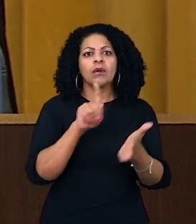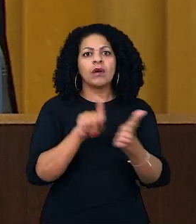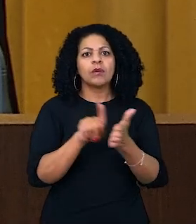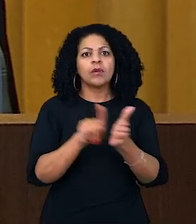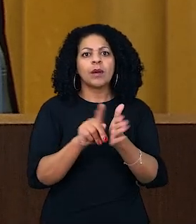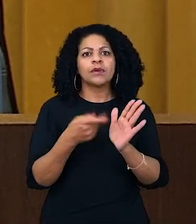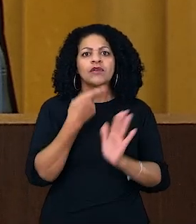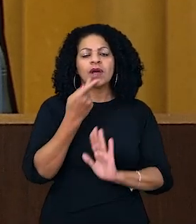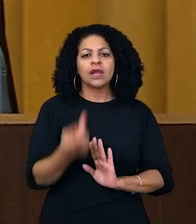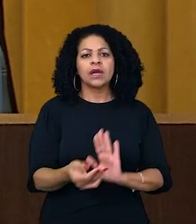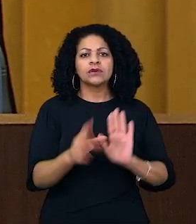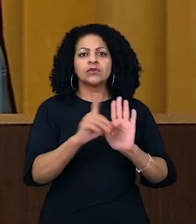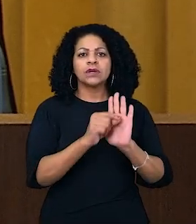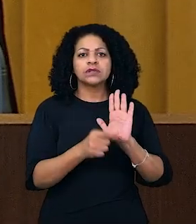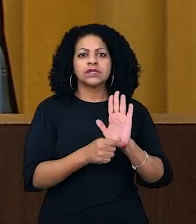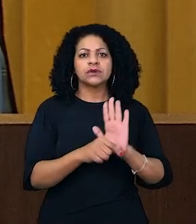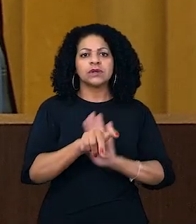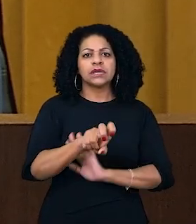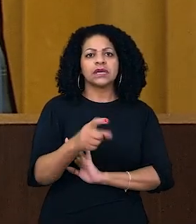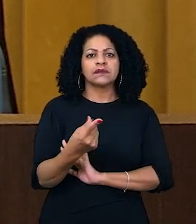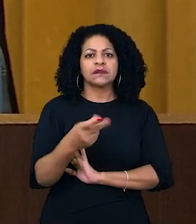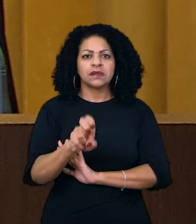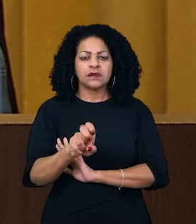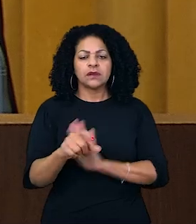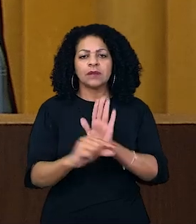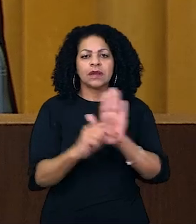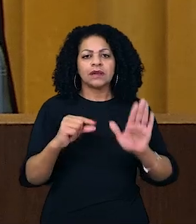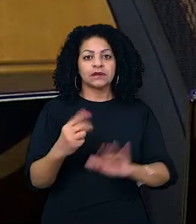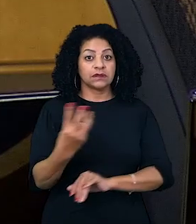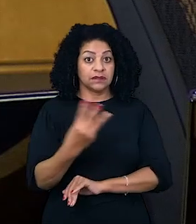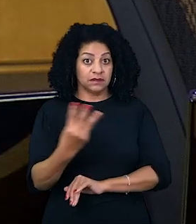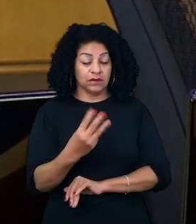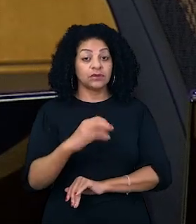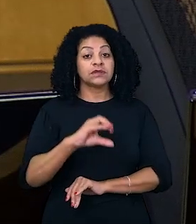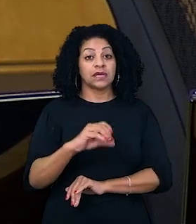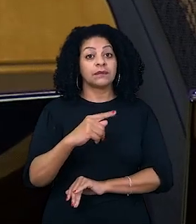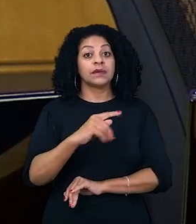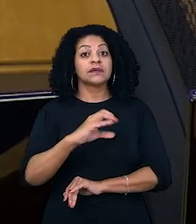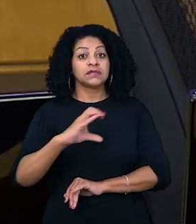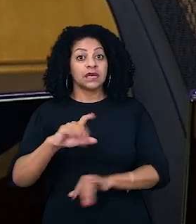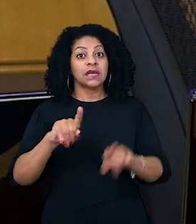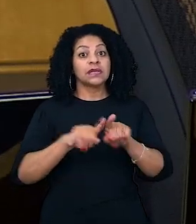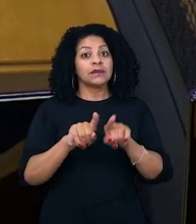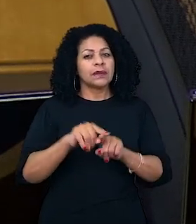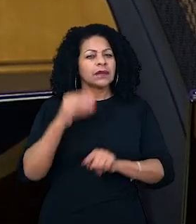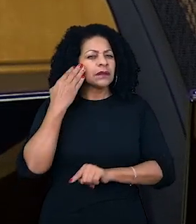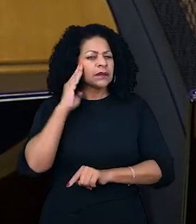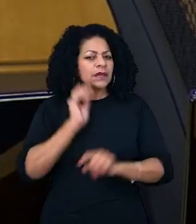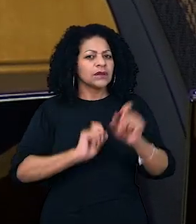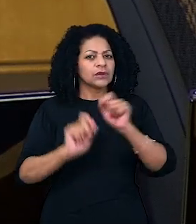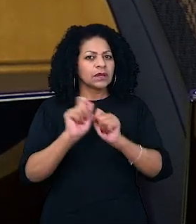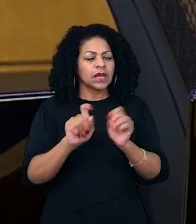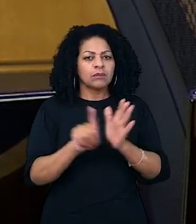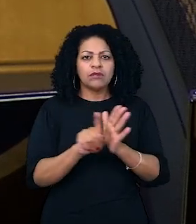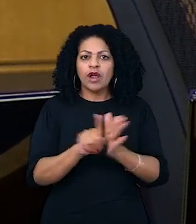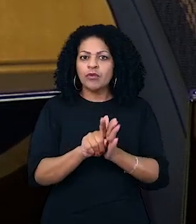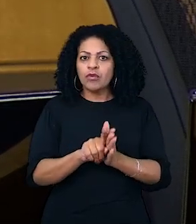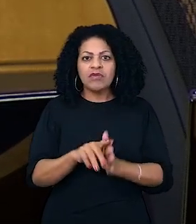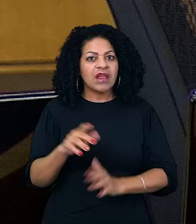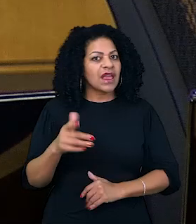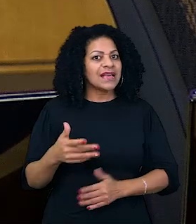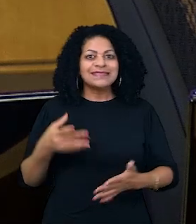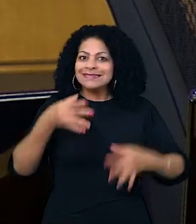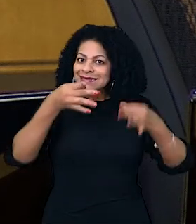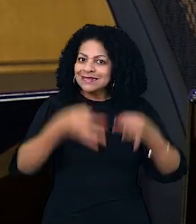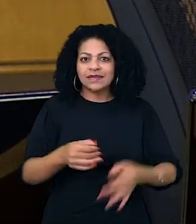manifesta do artigo 515, parágrafo 3º do CPC. A meu juízo, esse aditamento é absolutamente